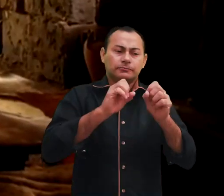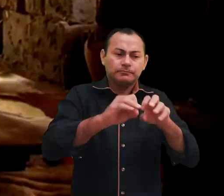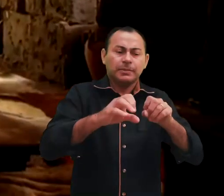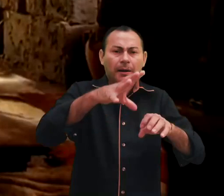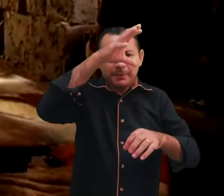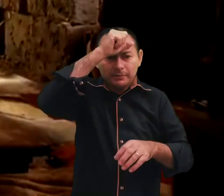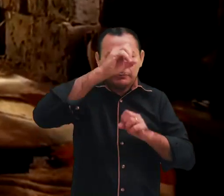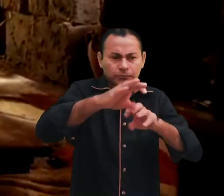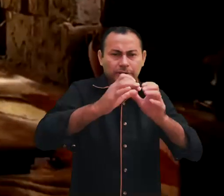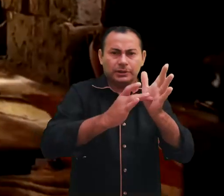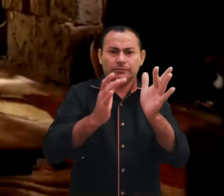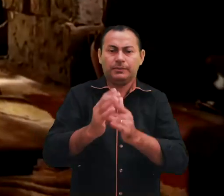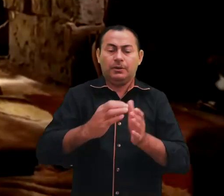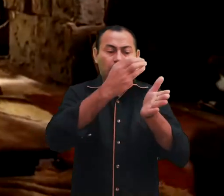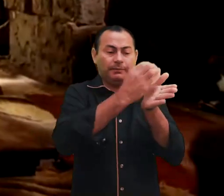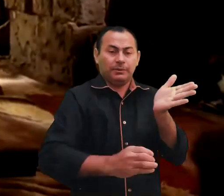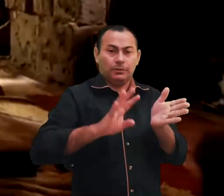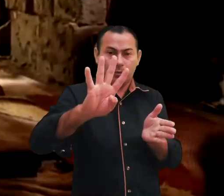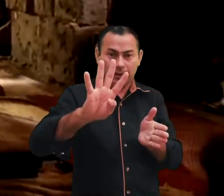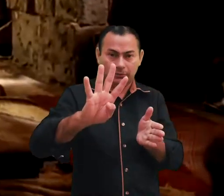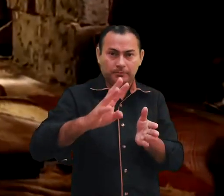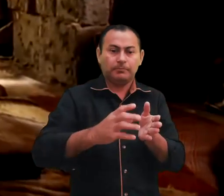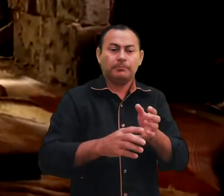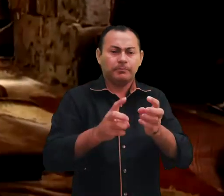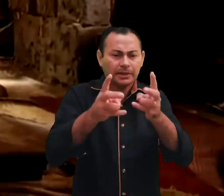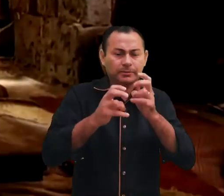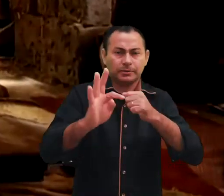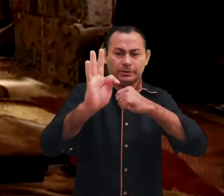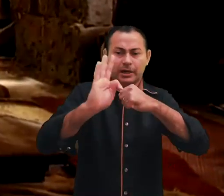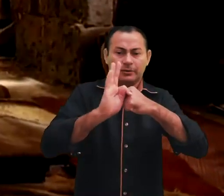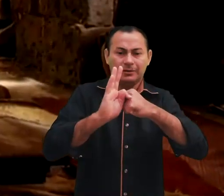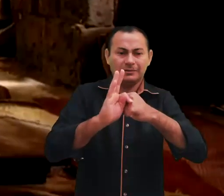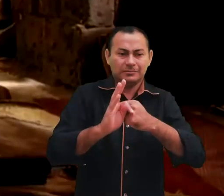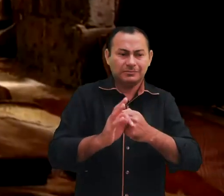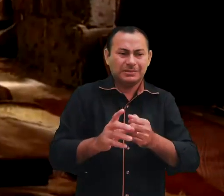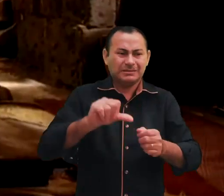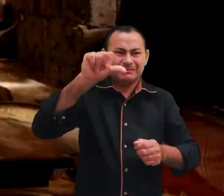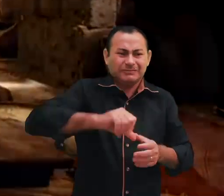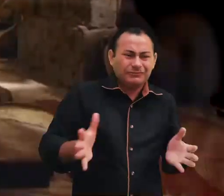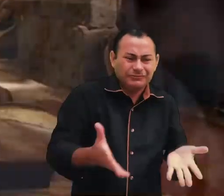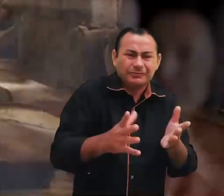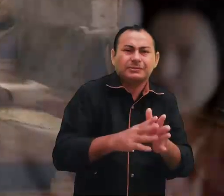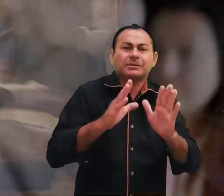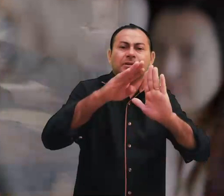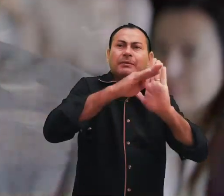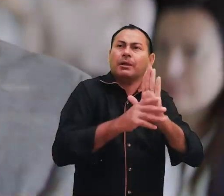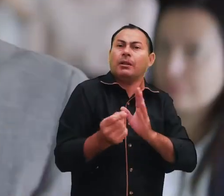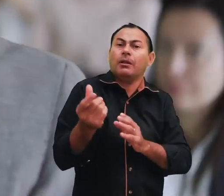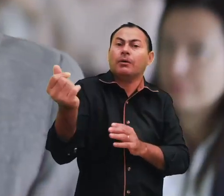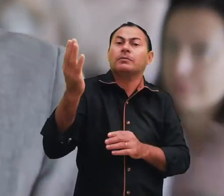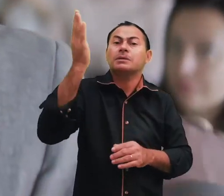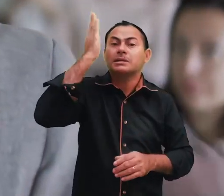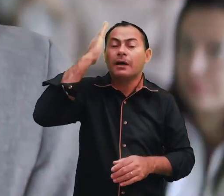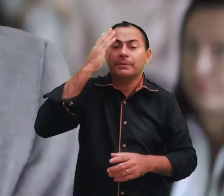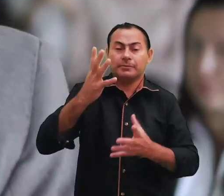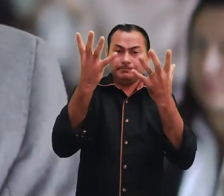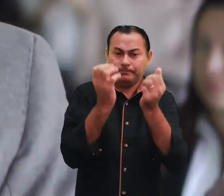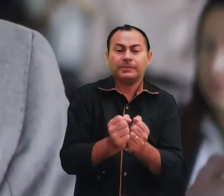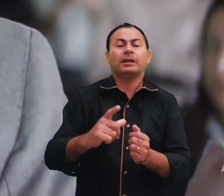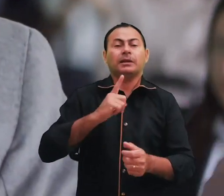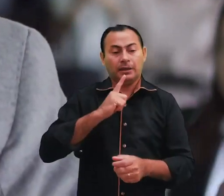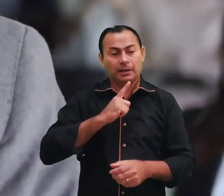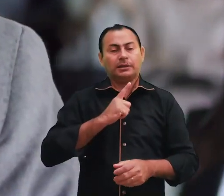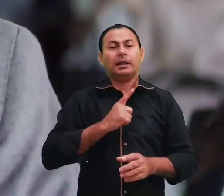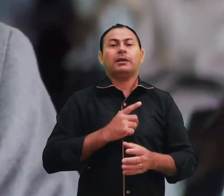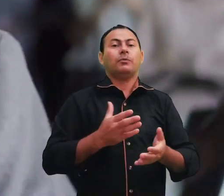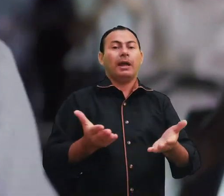Jesus. No capítulo 4 desta carta percebemos que Tiago desencorajou planos de longo prazo. Sabe, eu preciso admitir, tem